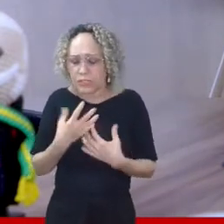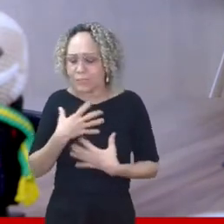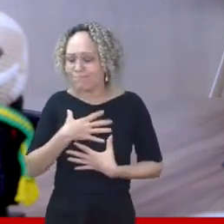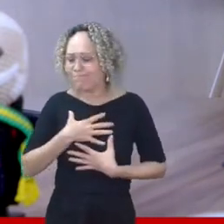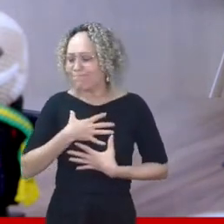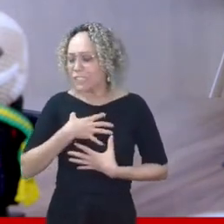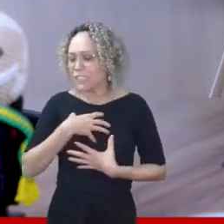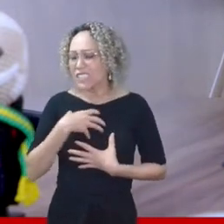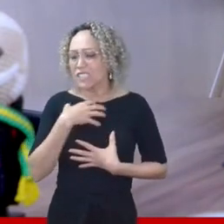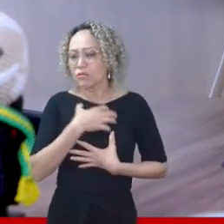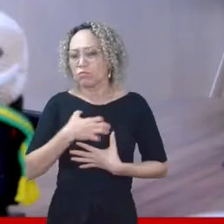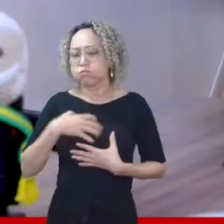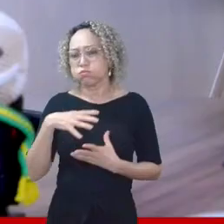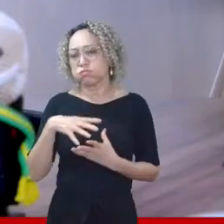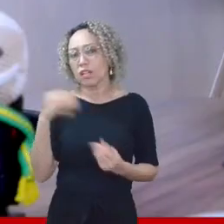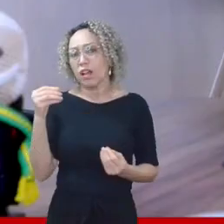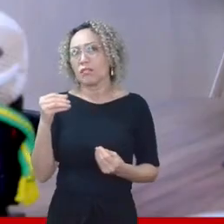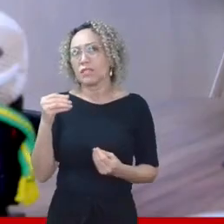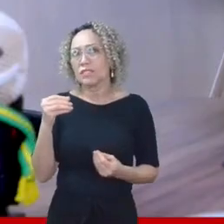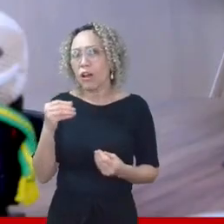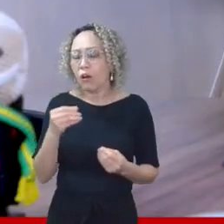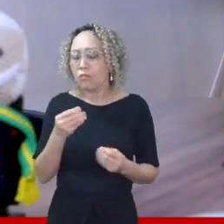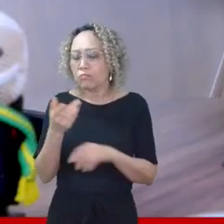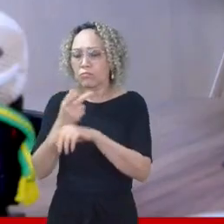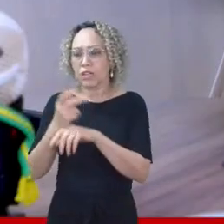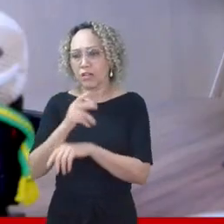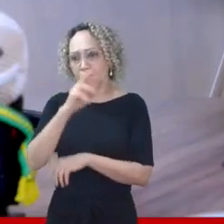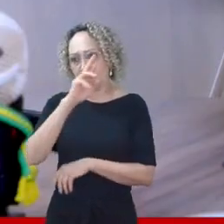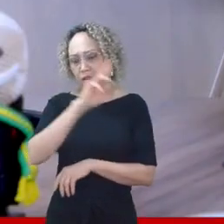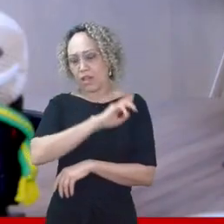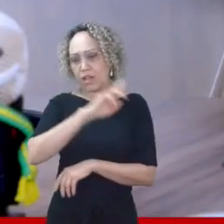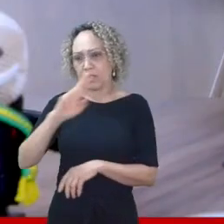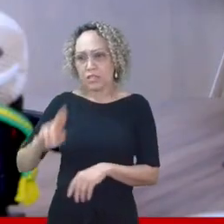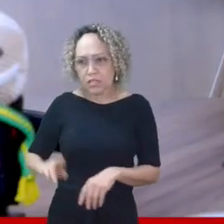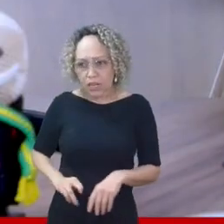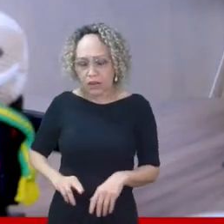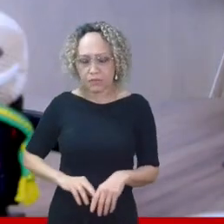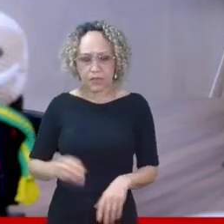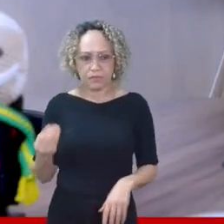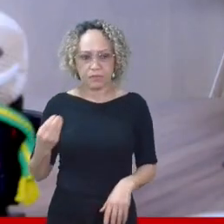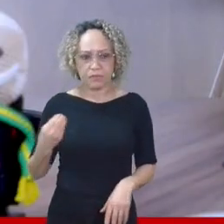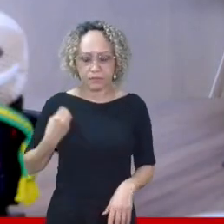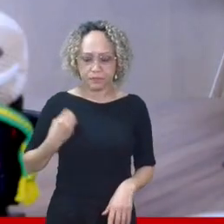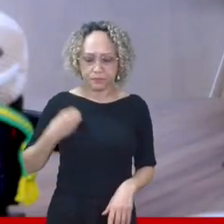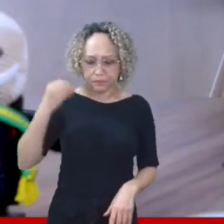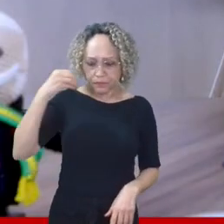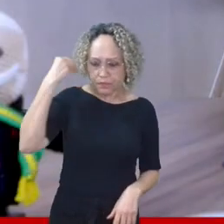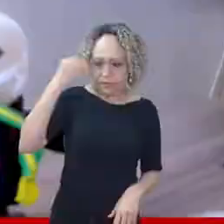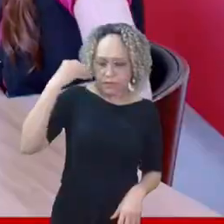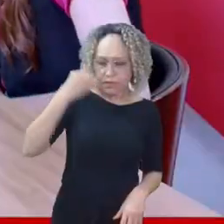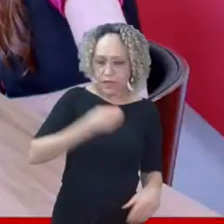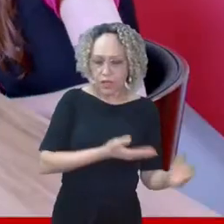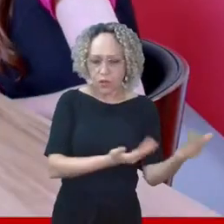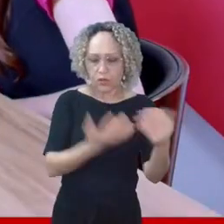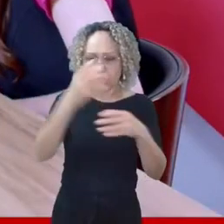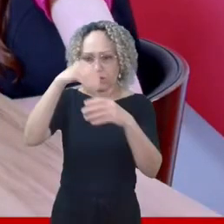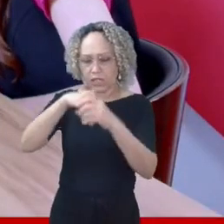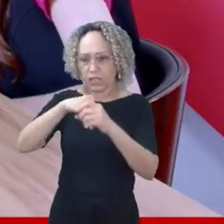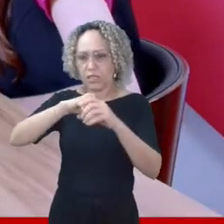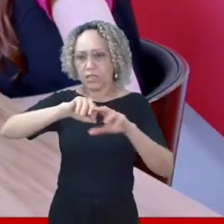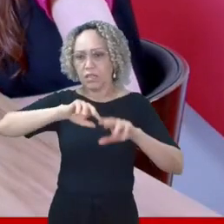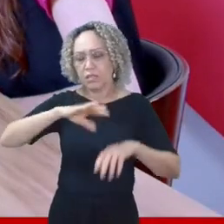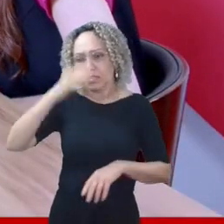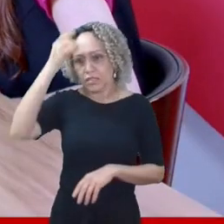hoje a realidade e a vivência dessa juventude está dentro dessa espiritualidade. Inclusive, eu